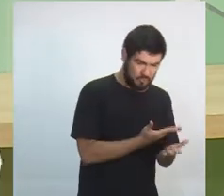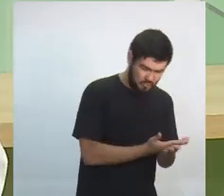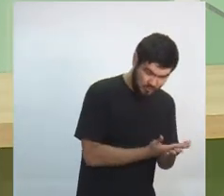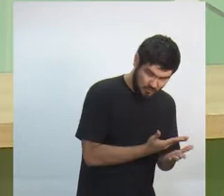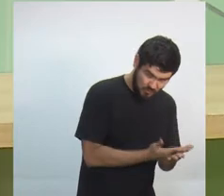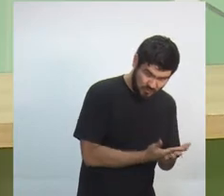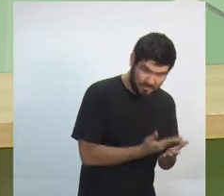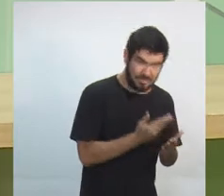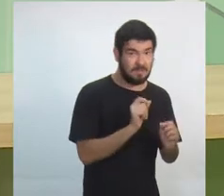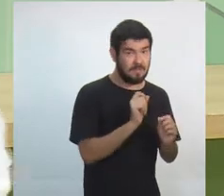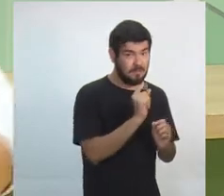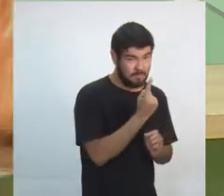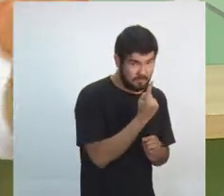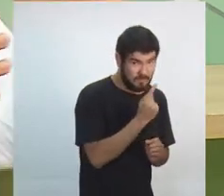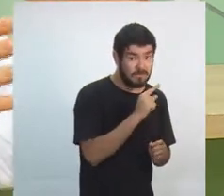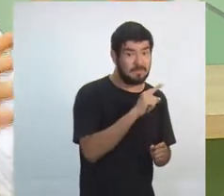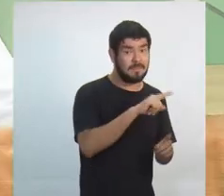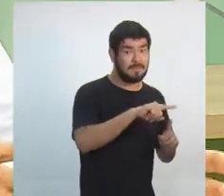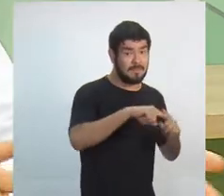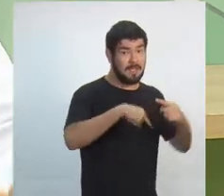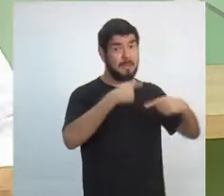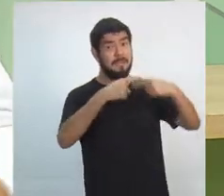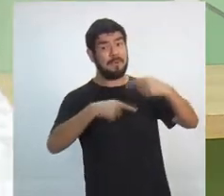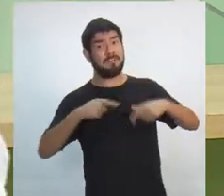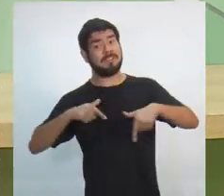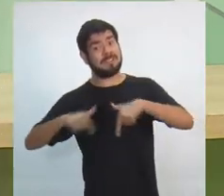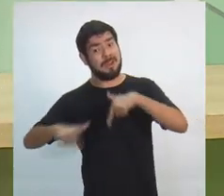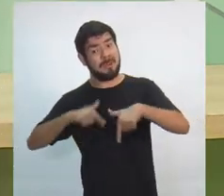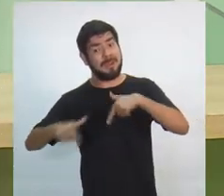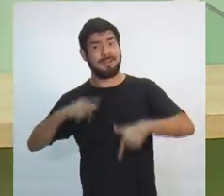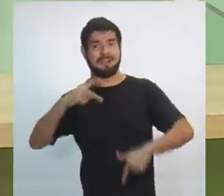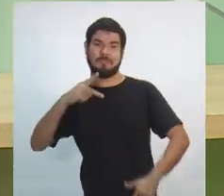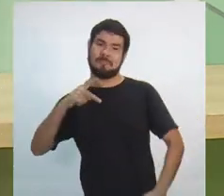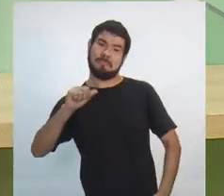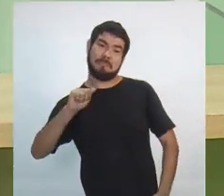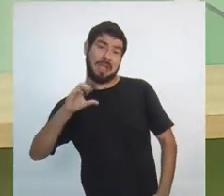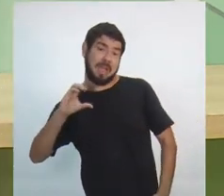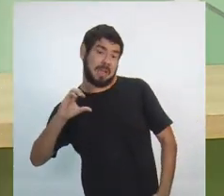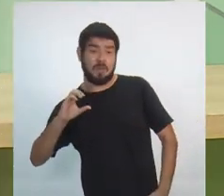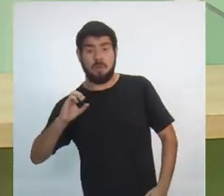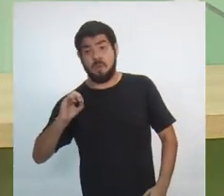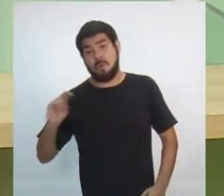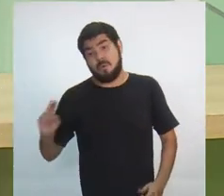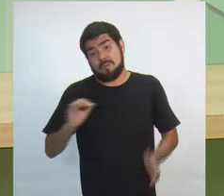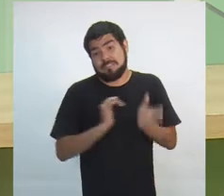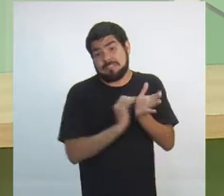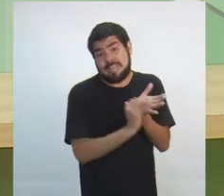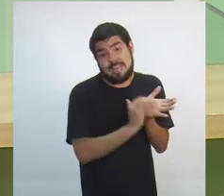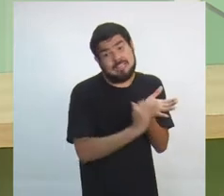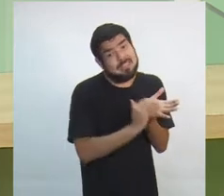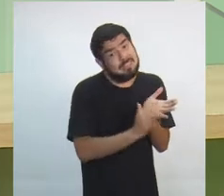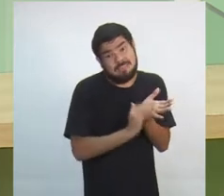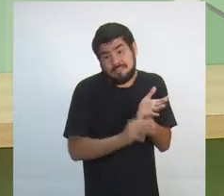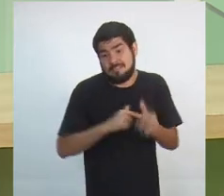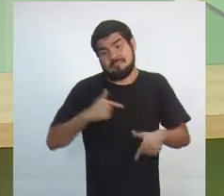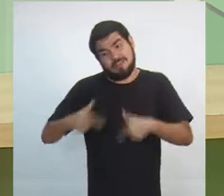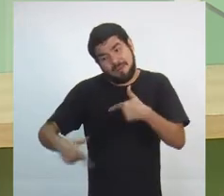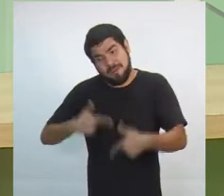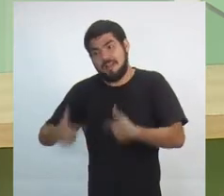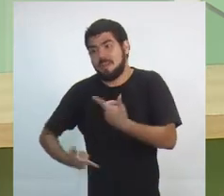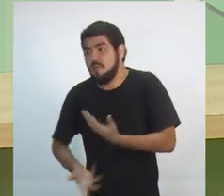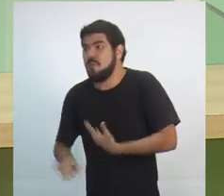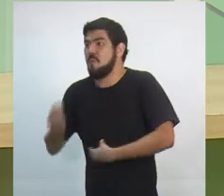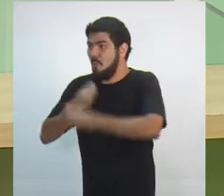trabalhando no PAC, trabalhando nas secretarias de governo, para que eles possam adquirir experiência e que